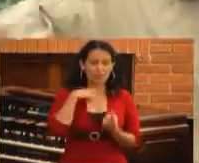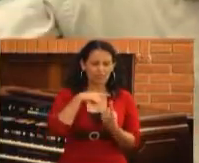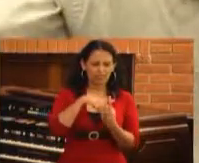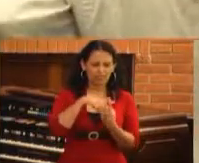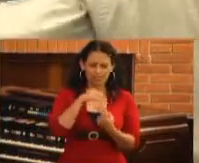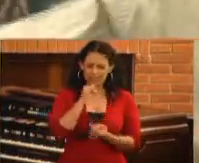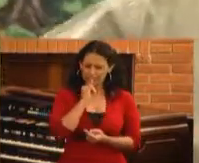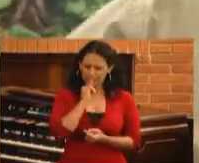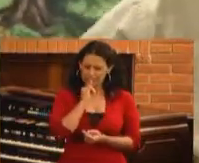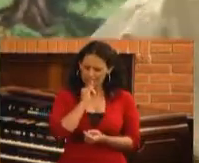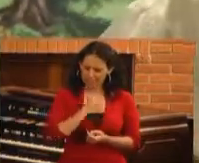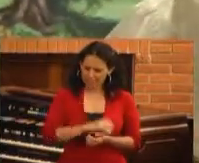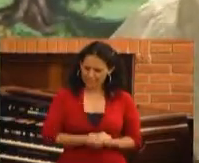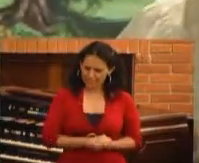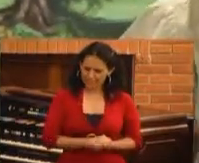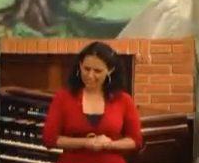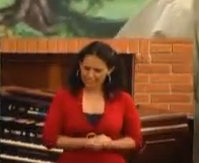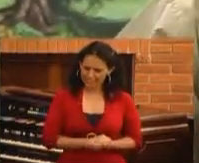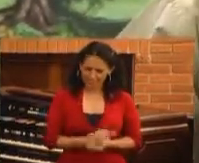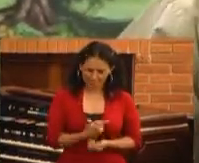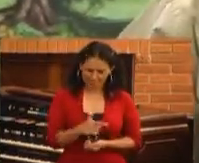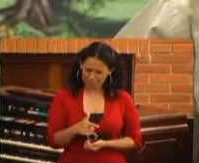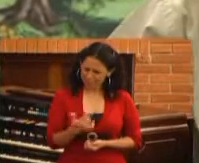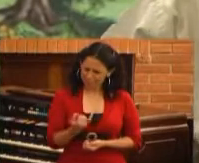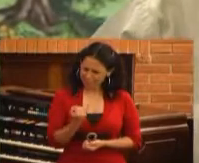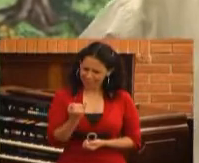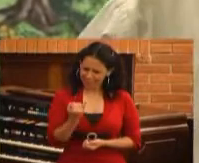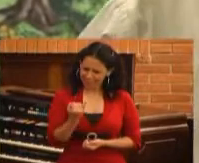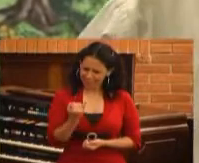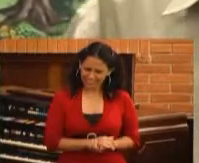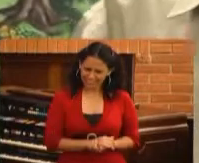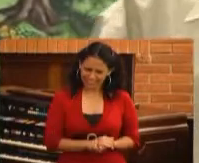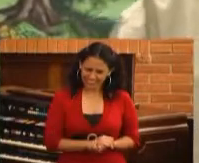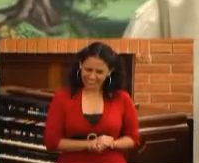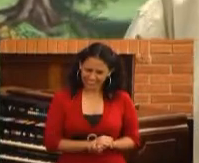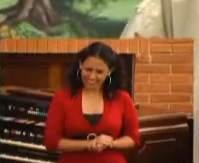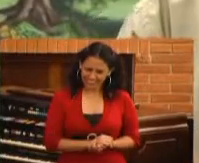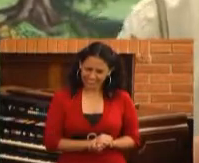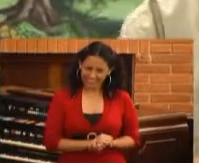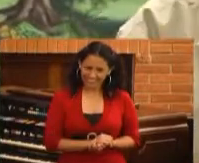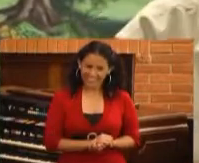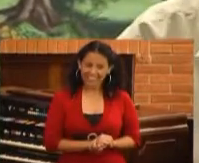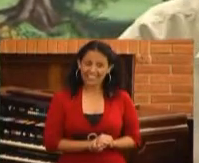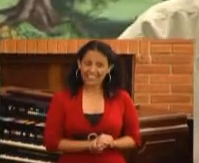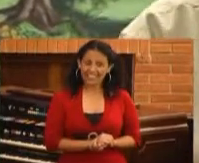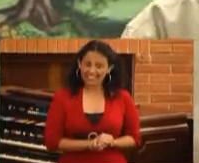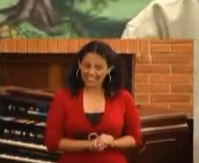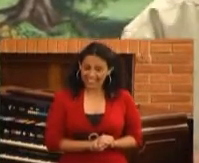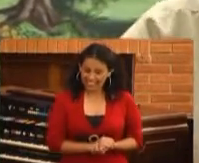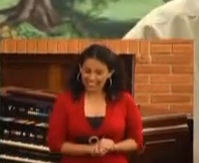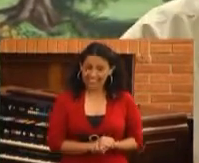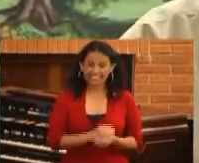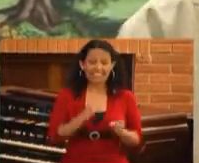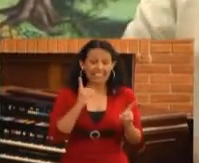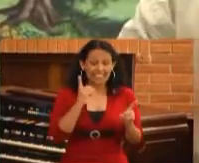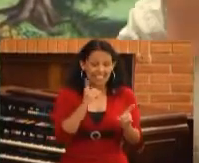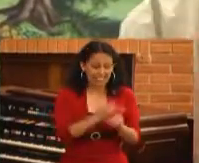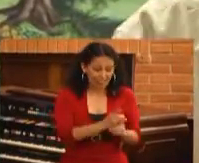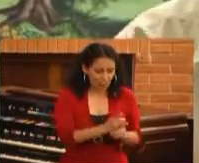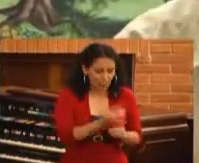que são até muito interessantes? Mas ele diz aí, achado,